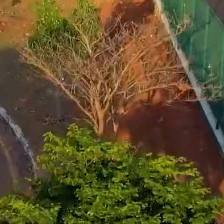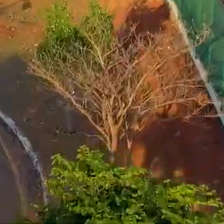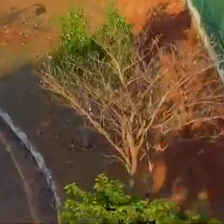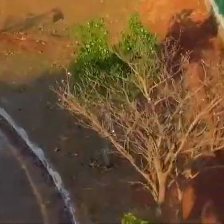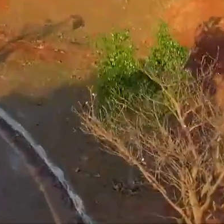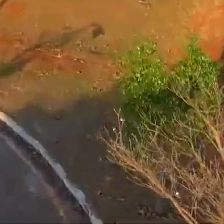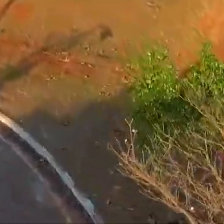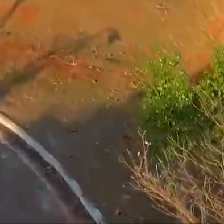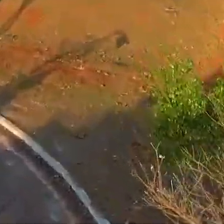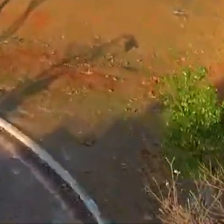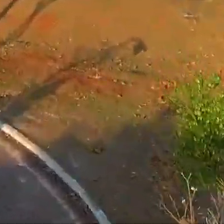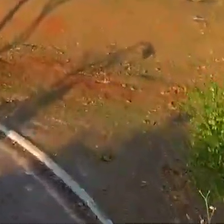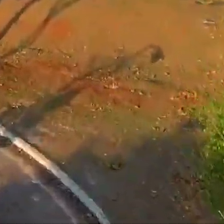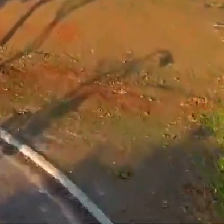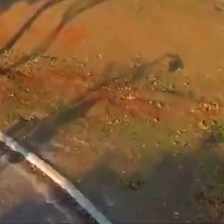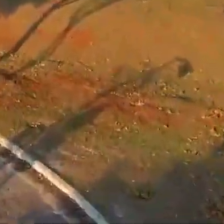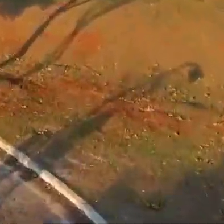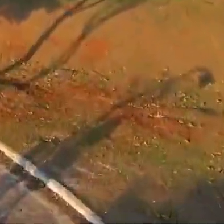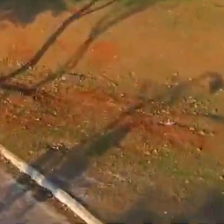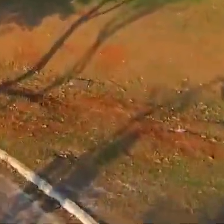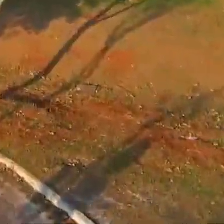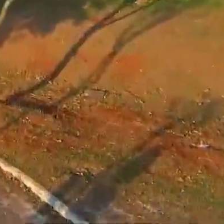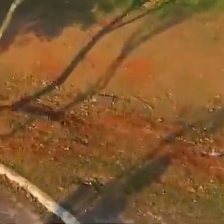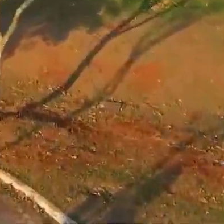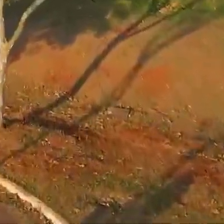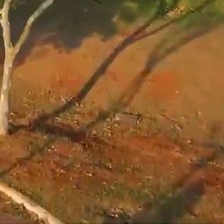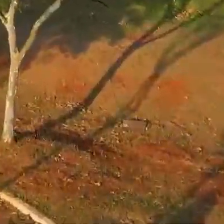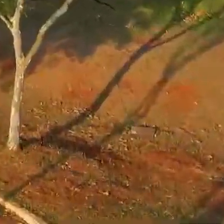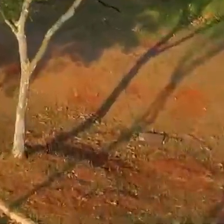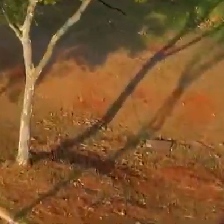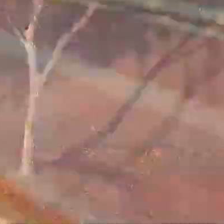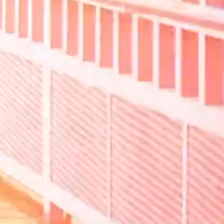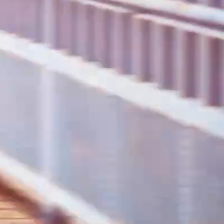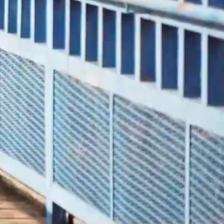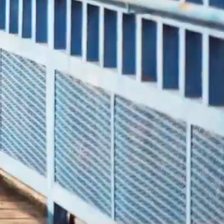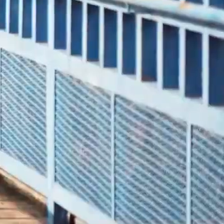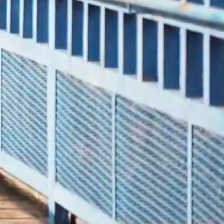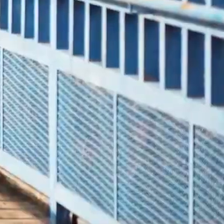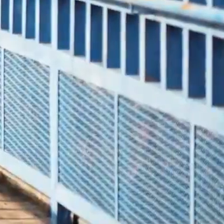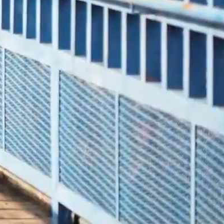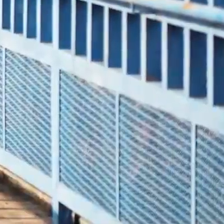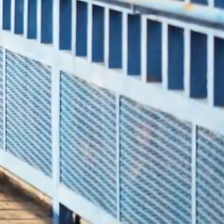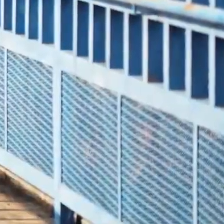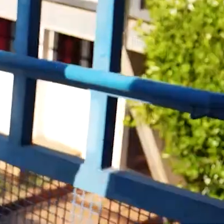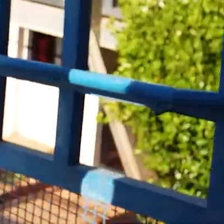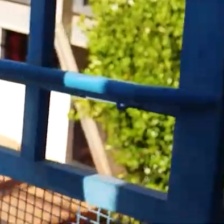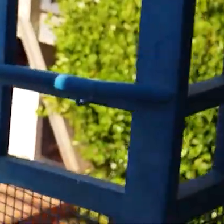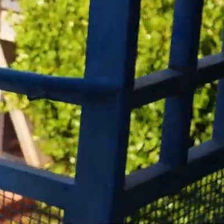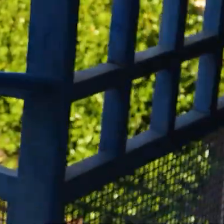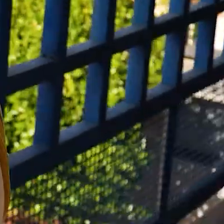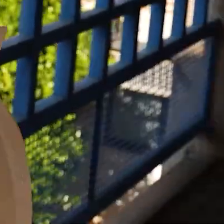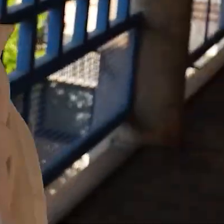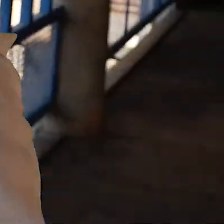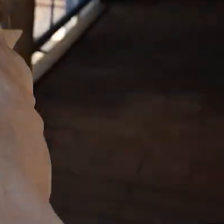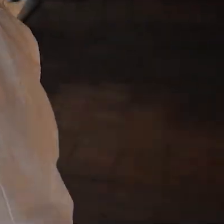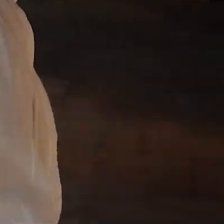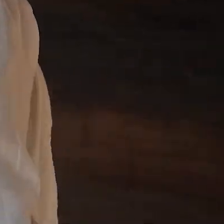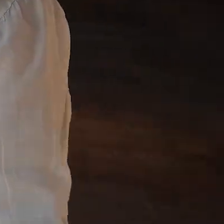ideias e suas histórias vão muito além dos muros da universidade. Cada pessoa deve ser